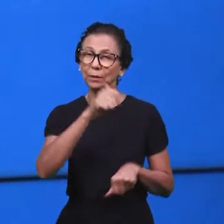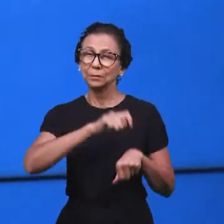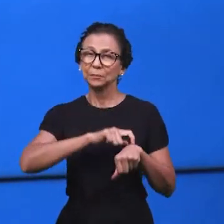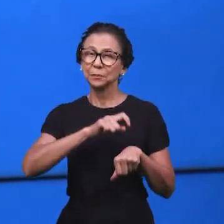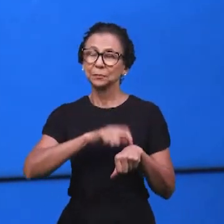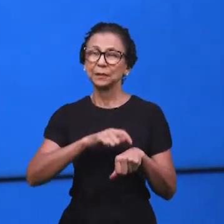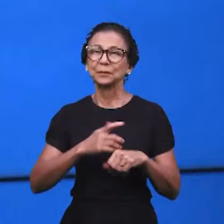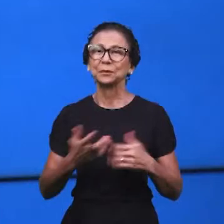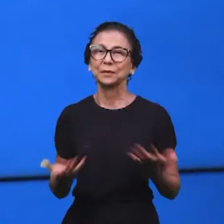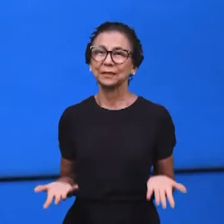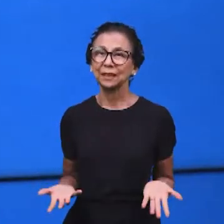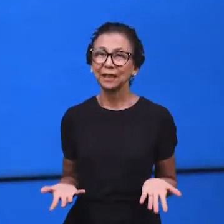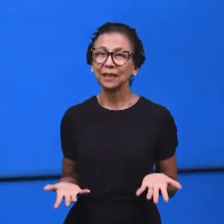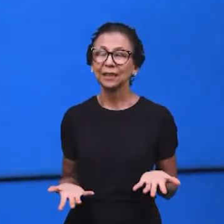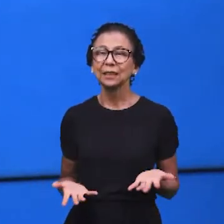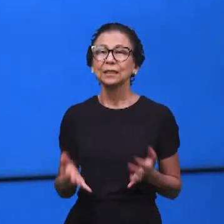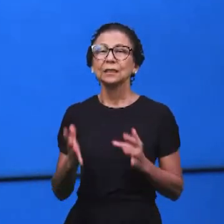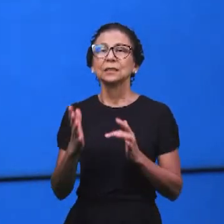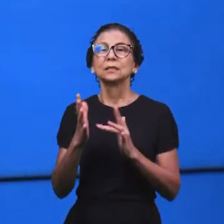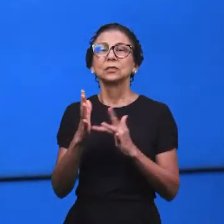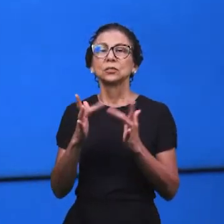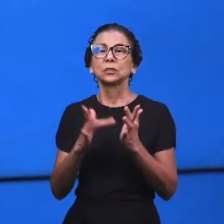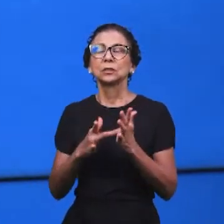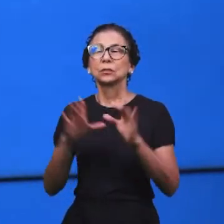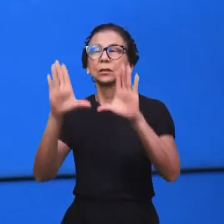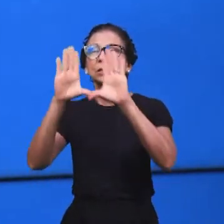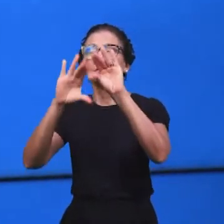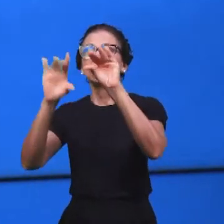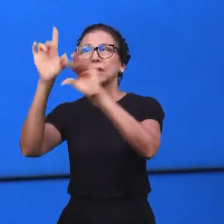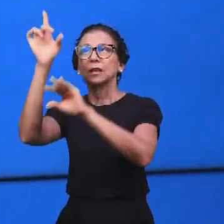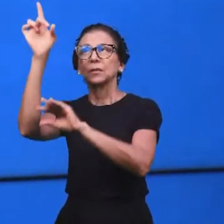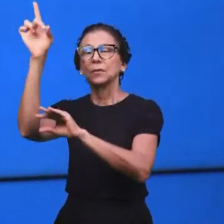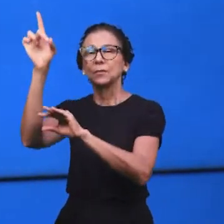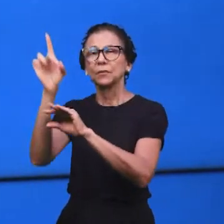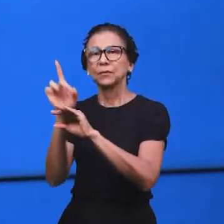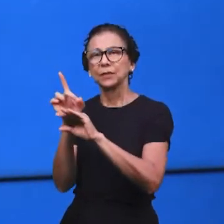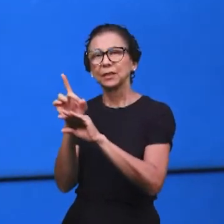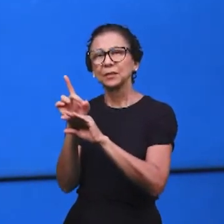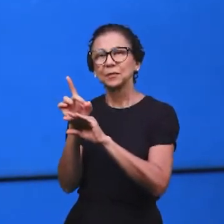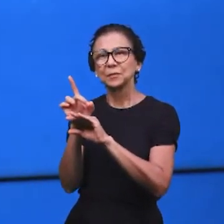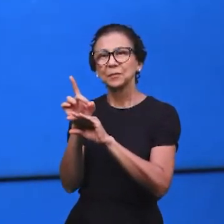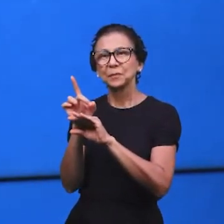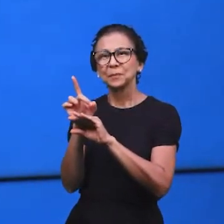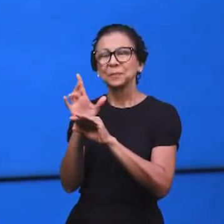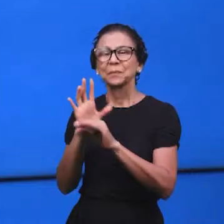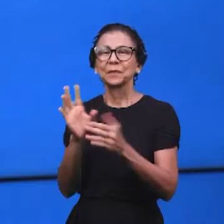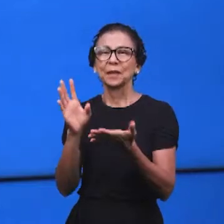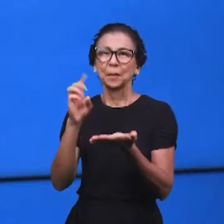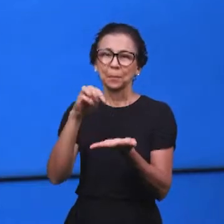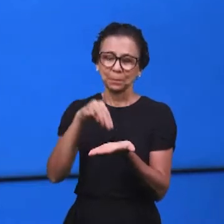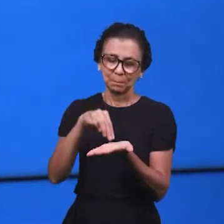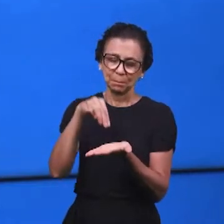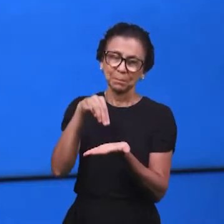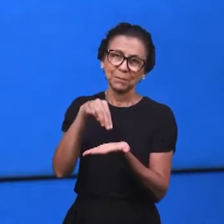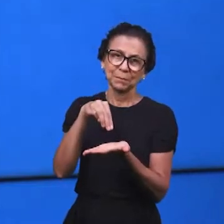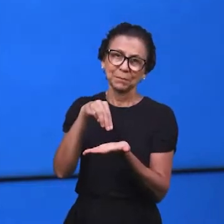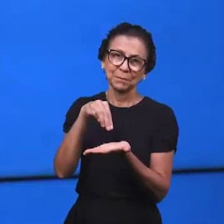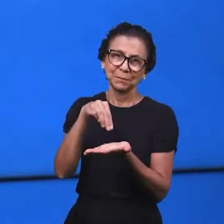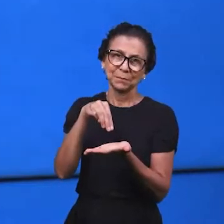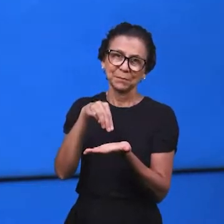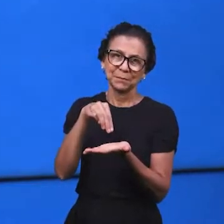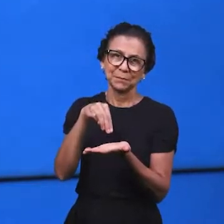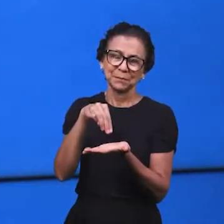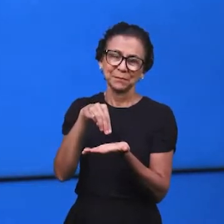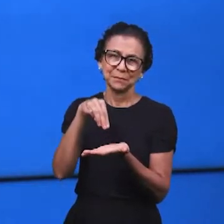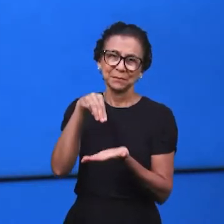prestes a viver, não é? Ou seja, a volta do Senhor Jesus, que você muito bem expressou, que se chama o Maranata, né?